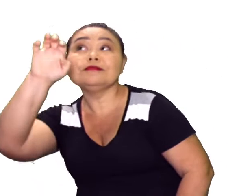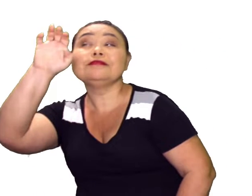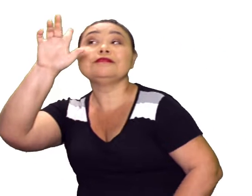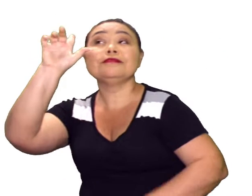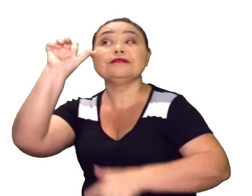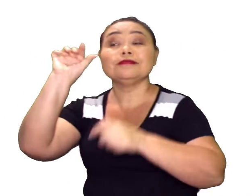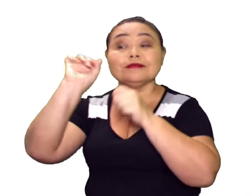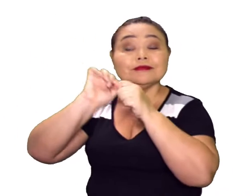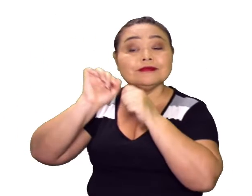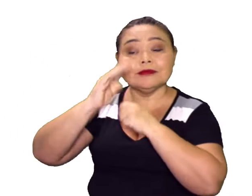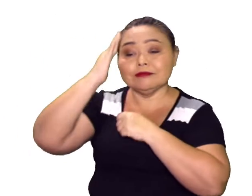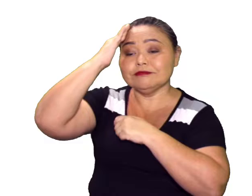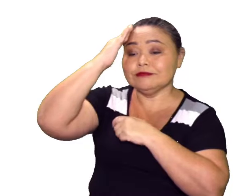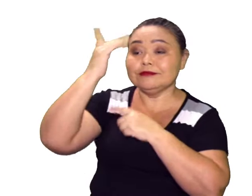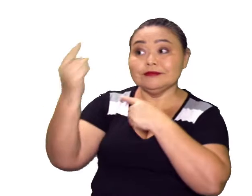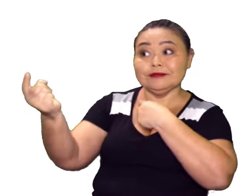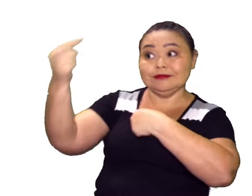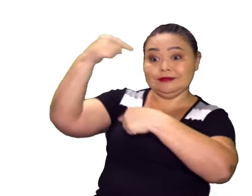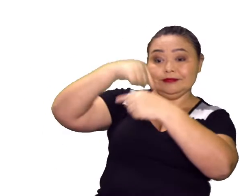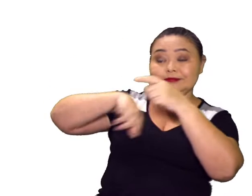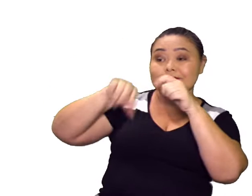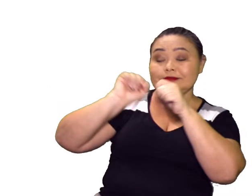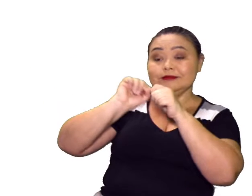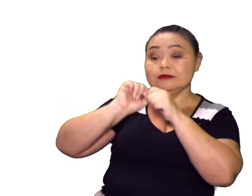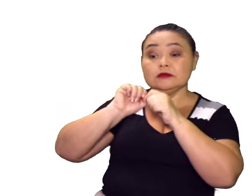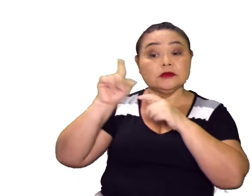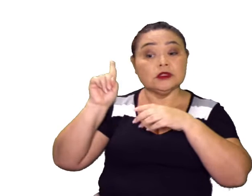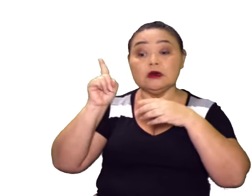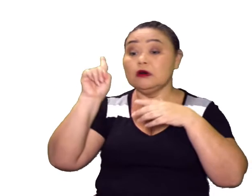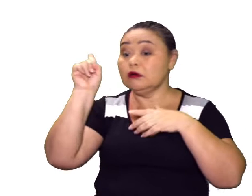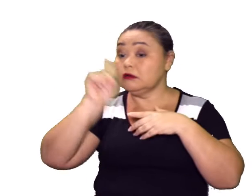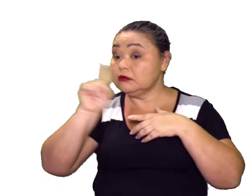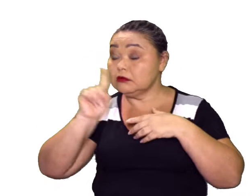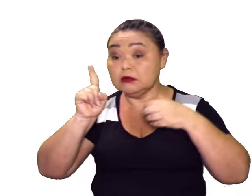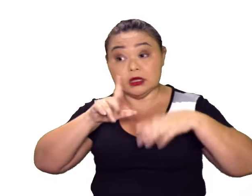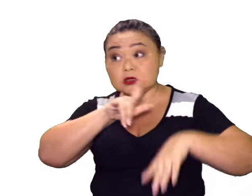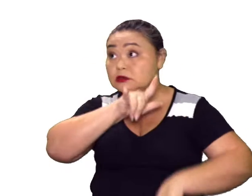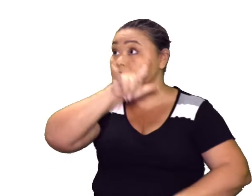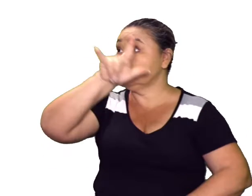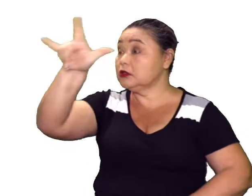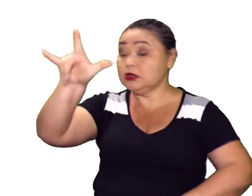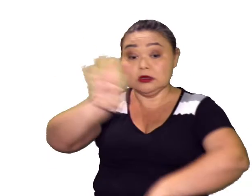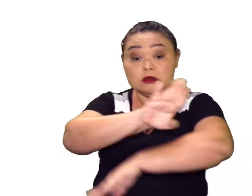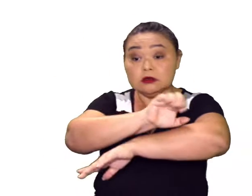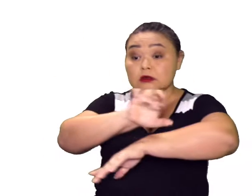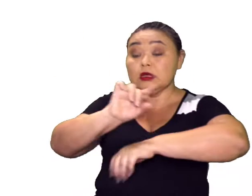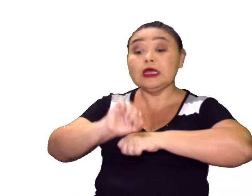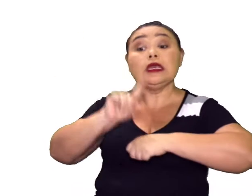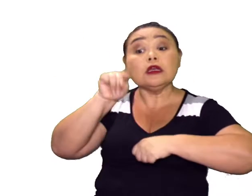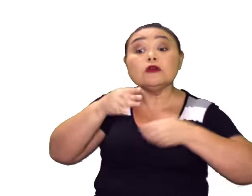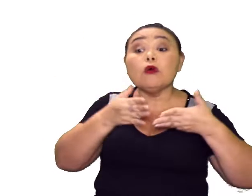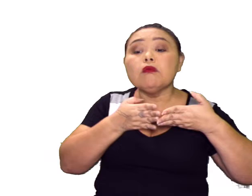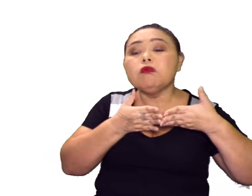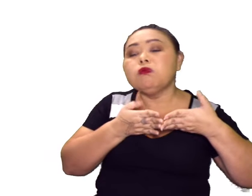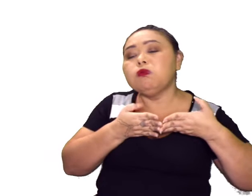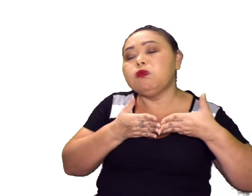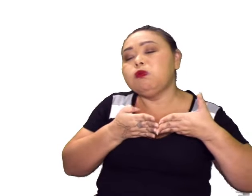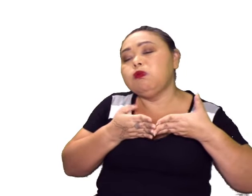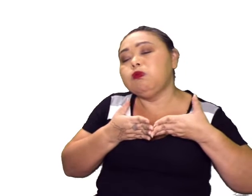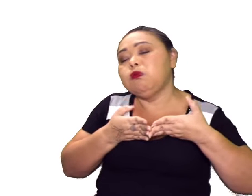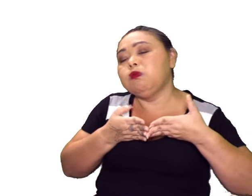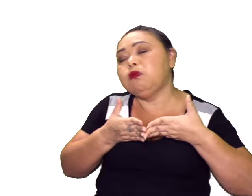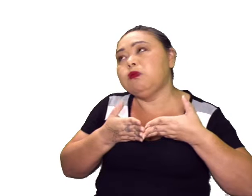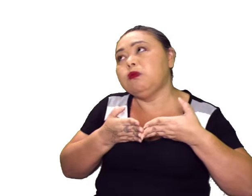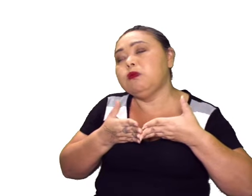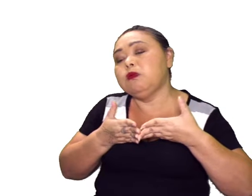para a produção de pneu para carro. E só lembrando, ela não ia de avião e não ia por estrada, ia de navio. Isso. E que utilizava os rios